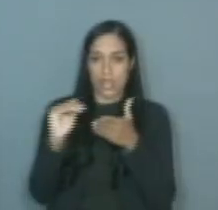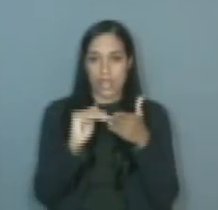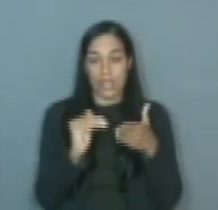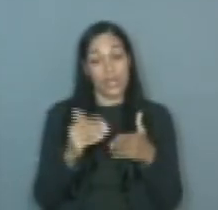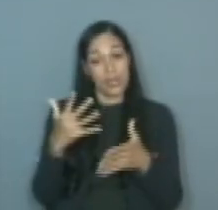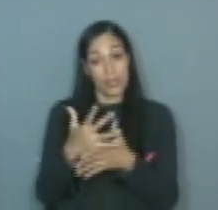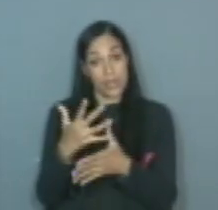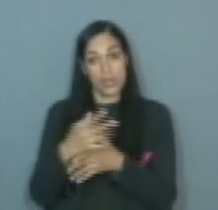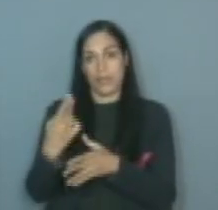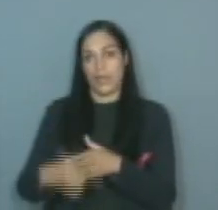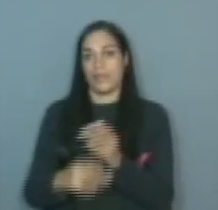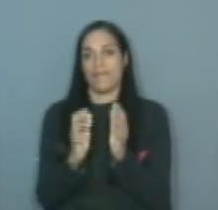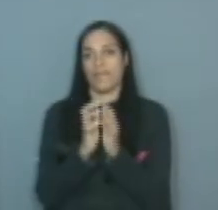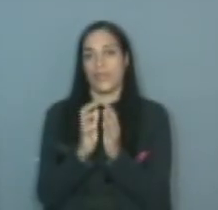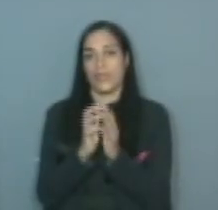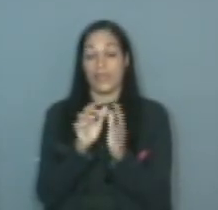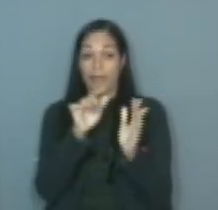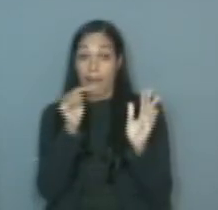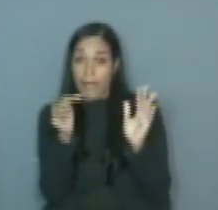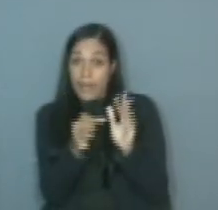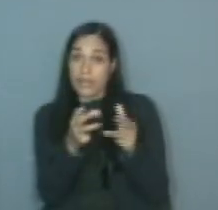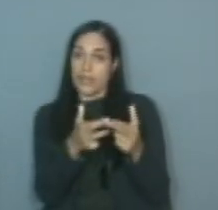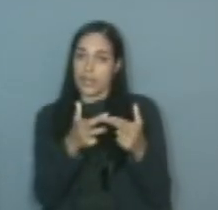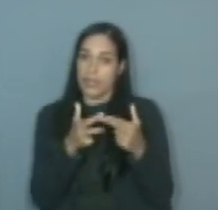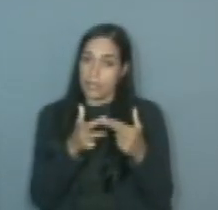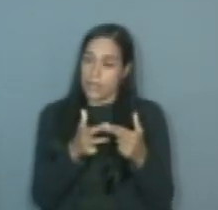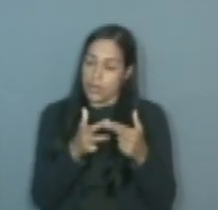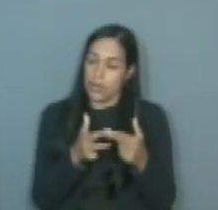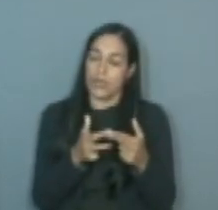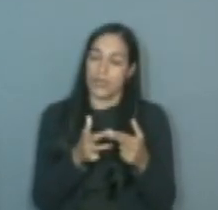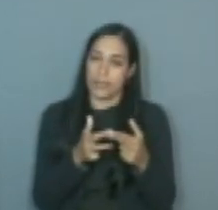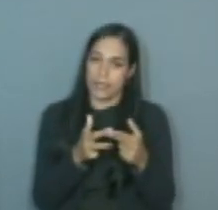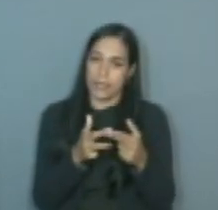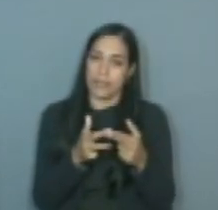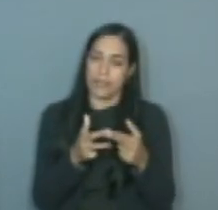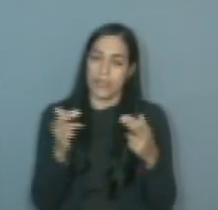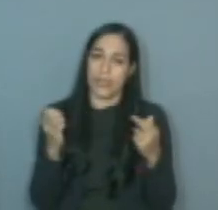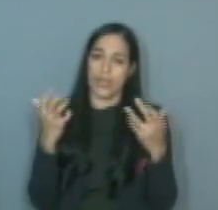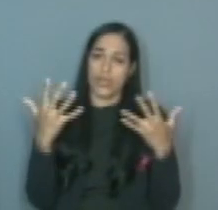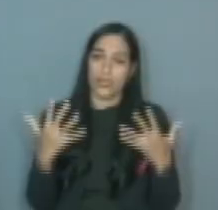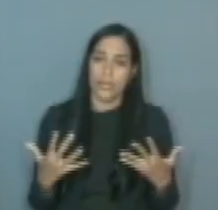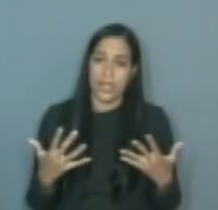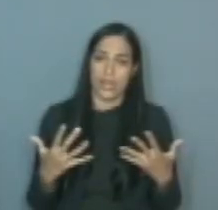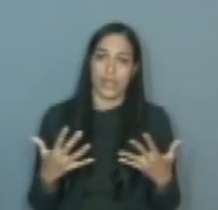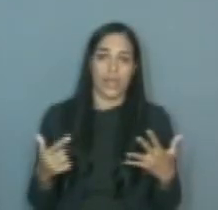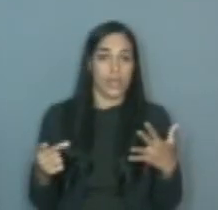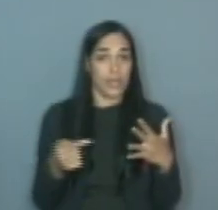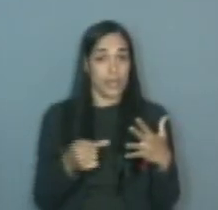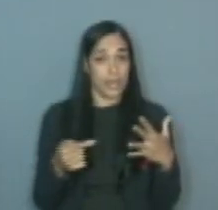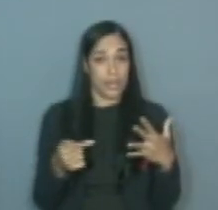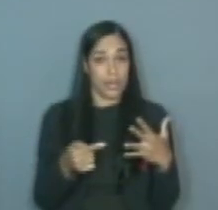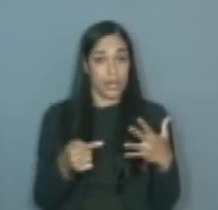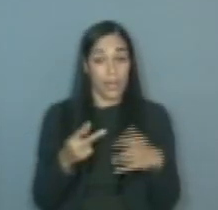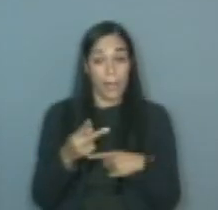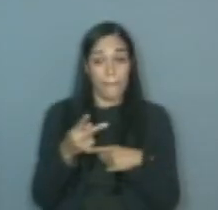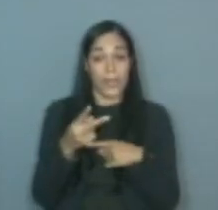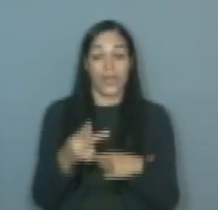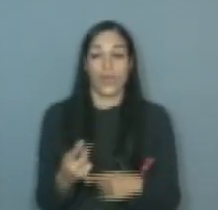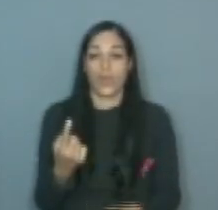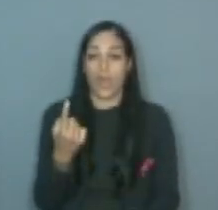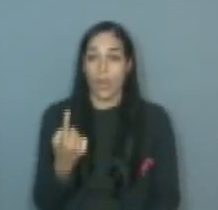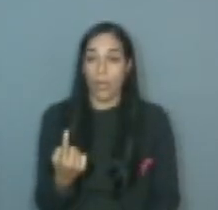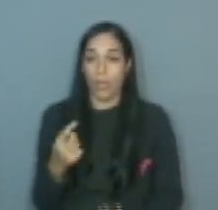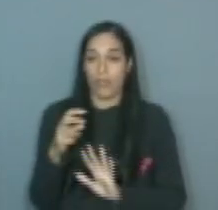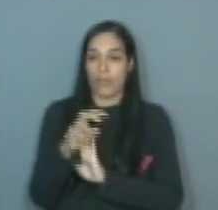cidade do Recife. Então, este requerimento aqui, deixando claro, ele nasceu da procura de um cadeirante